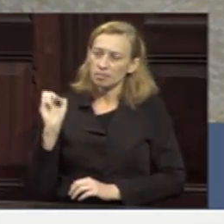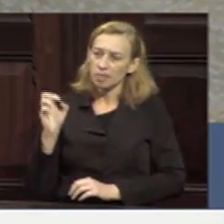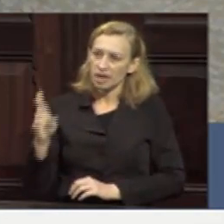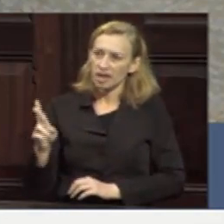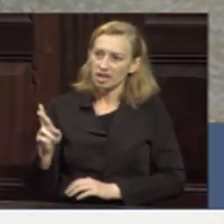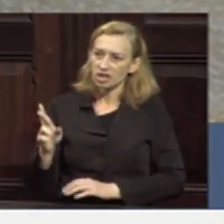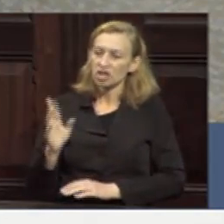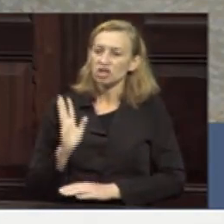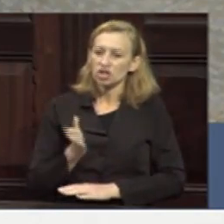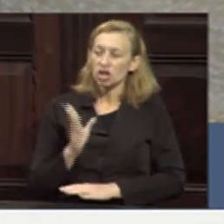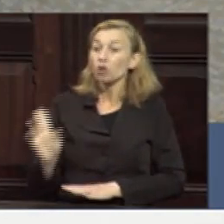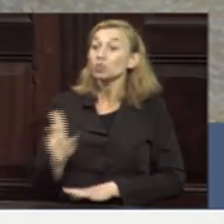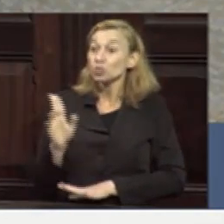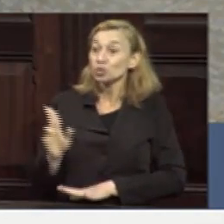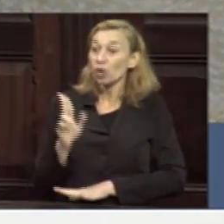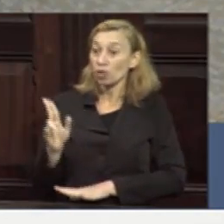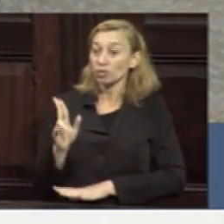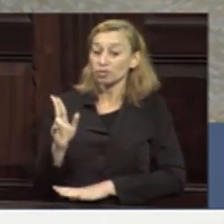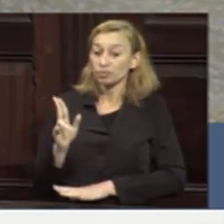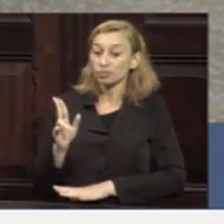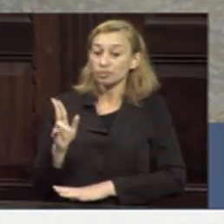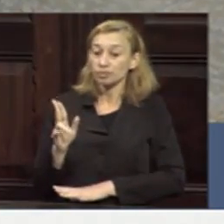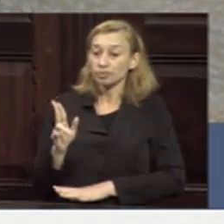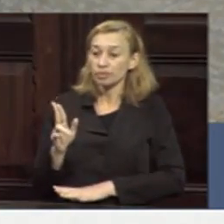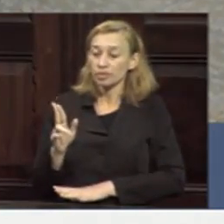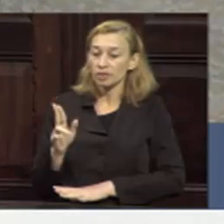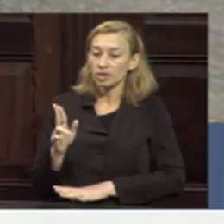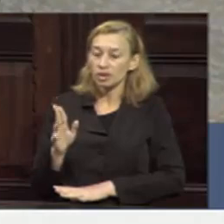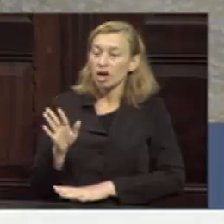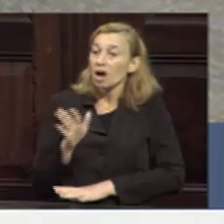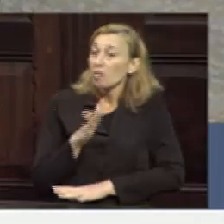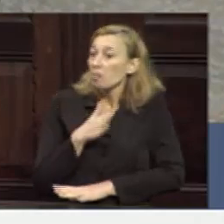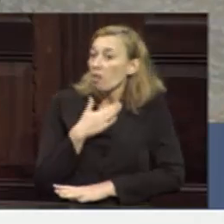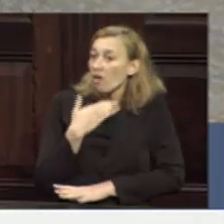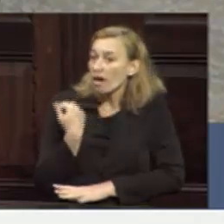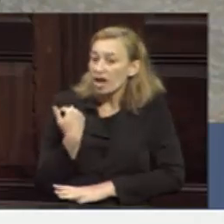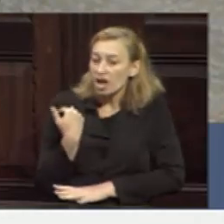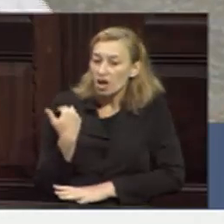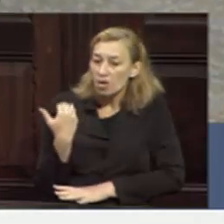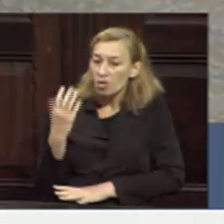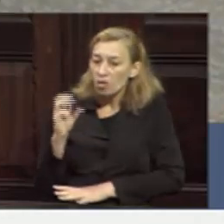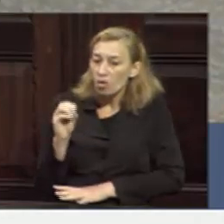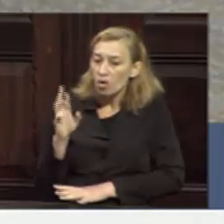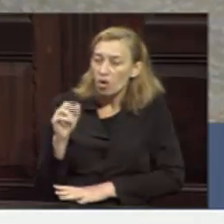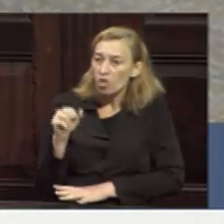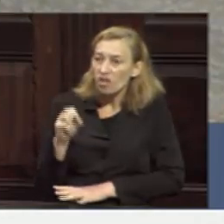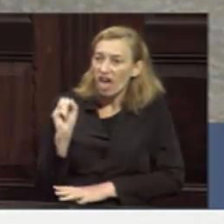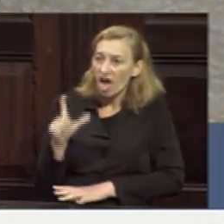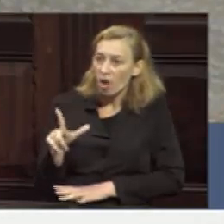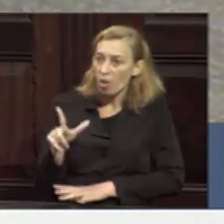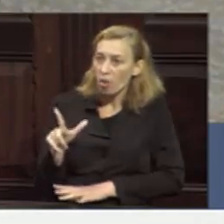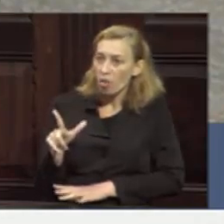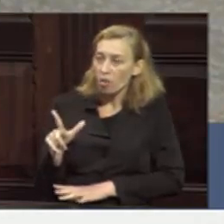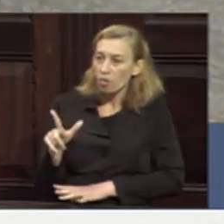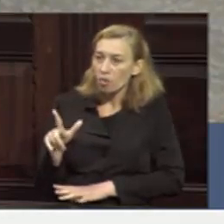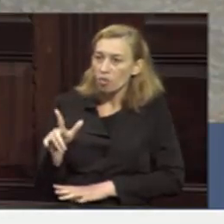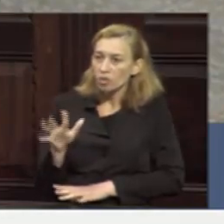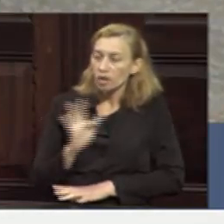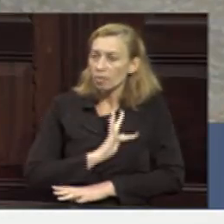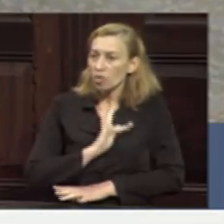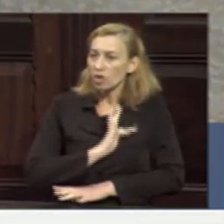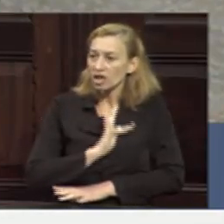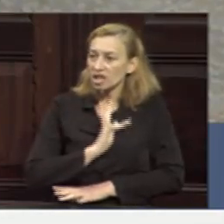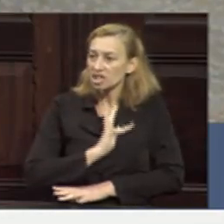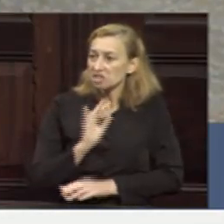mídia. Mas morreu um coronel da PM coberto de tiros, ele não fez nada. Morreram um monte